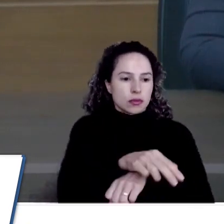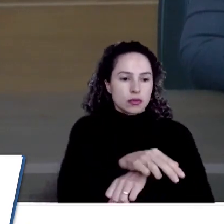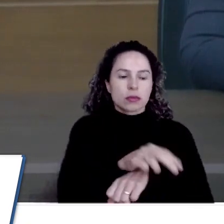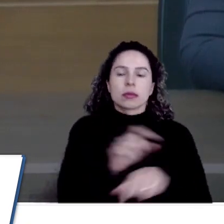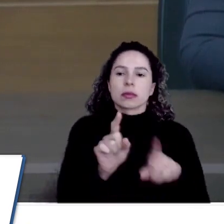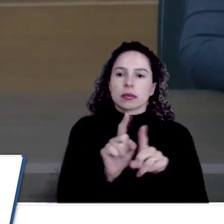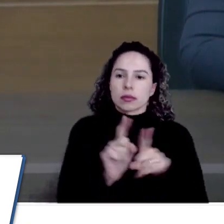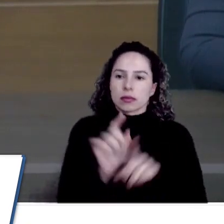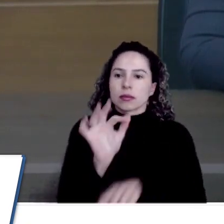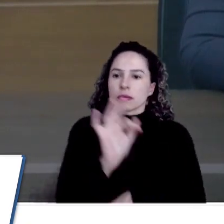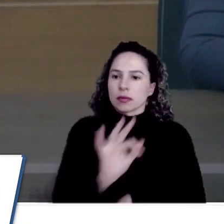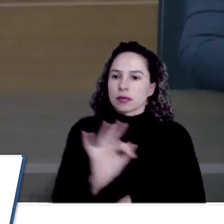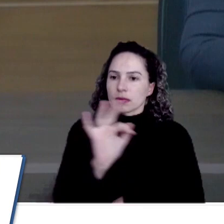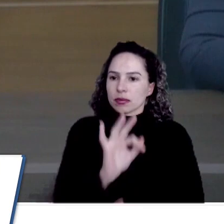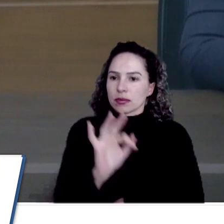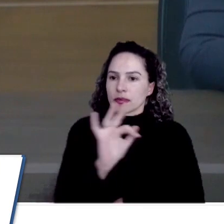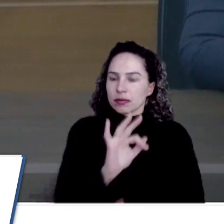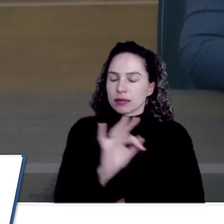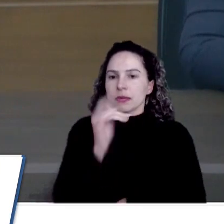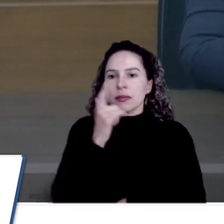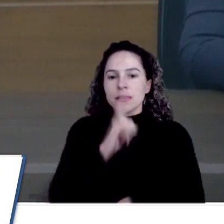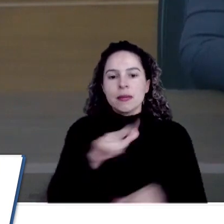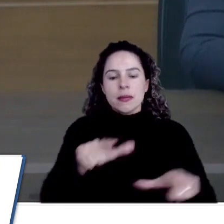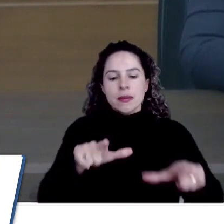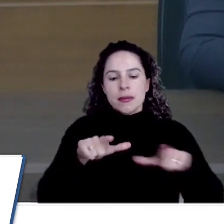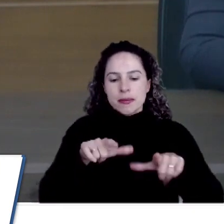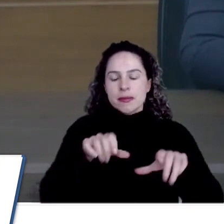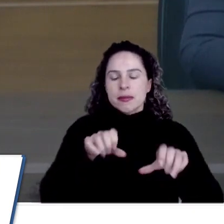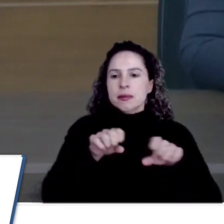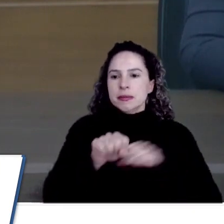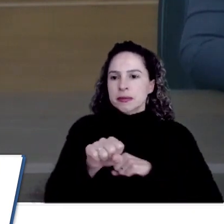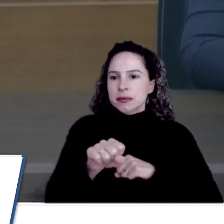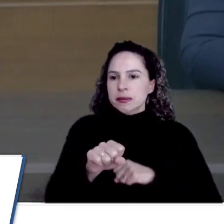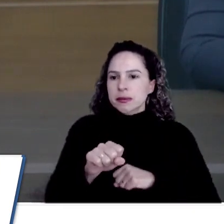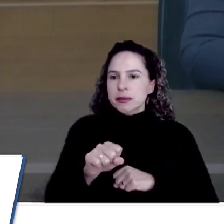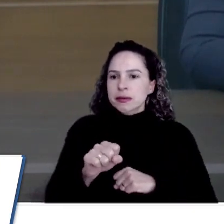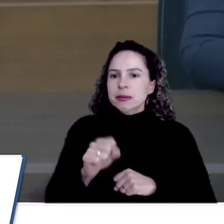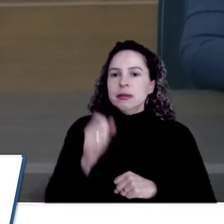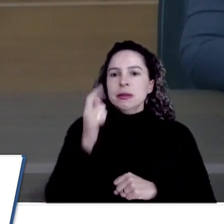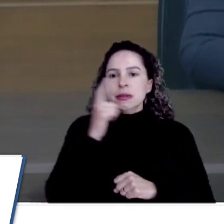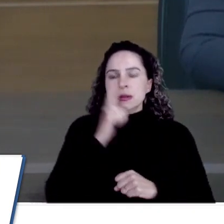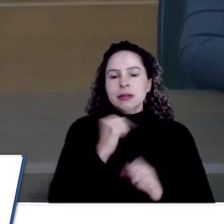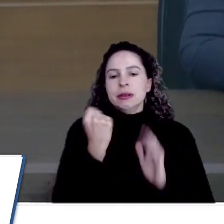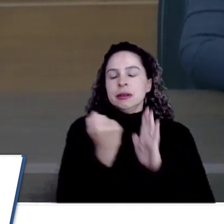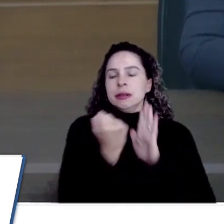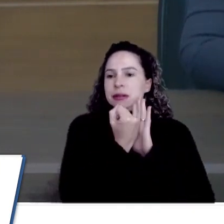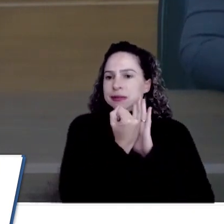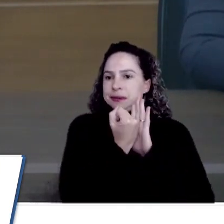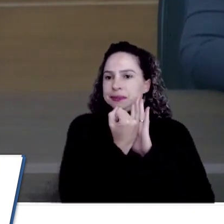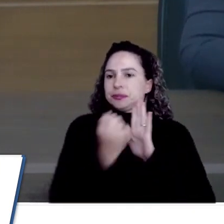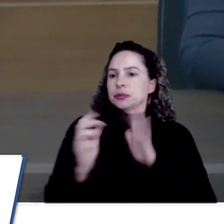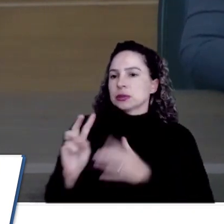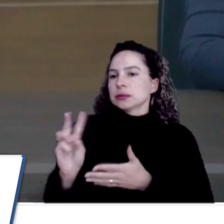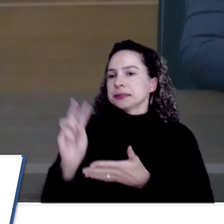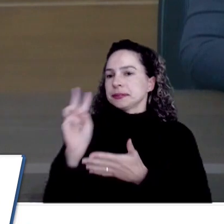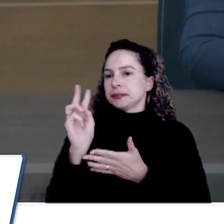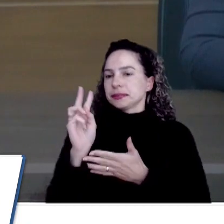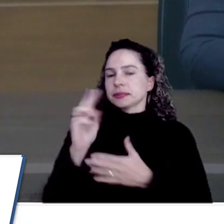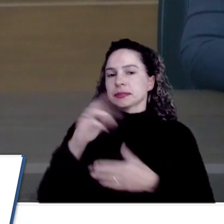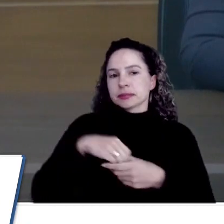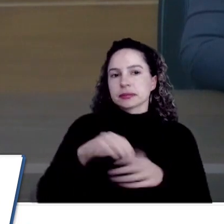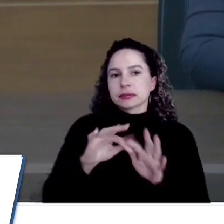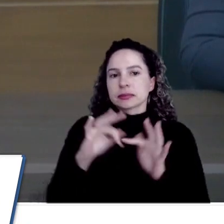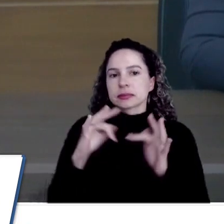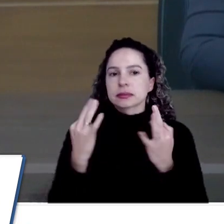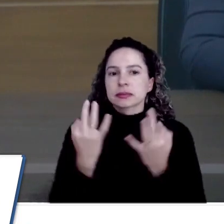na universidade e alcançaram o diploma, imprimindo assim seus valores dentro da família,